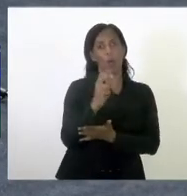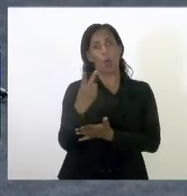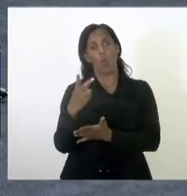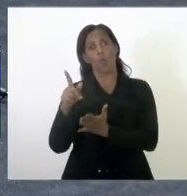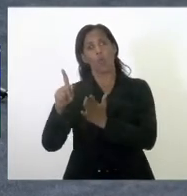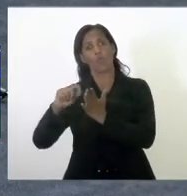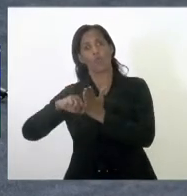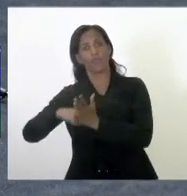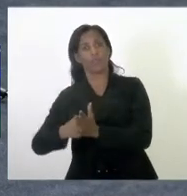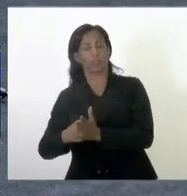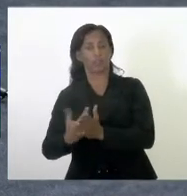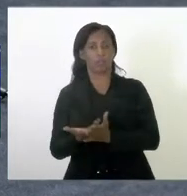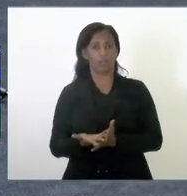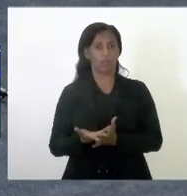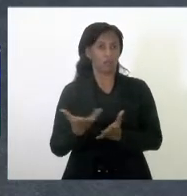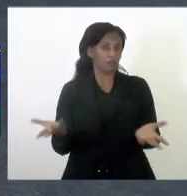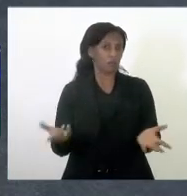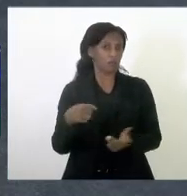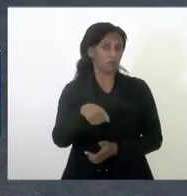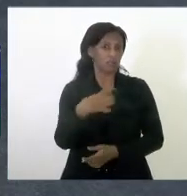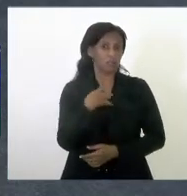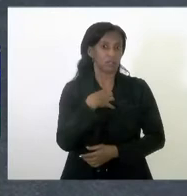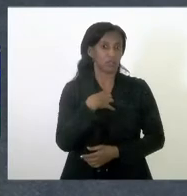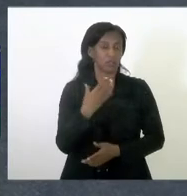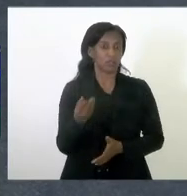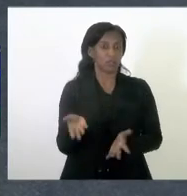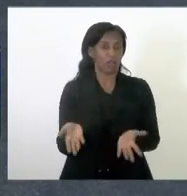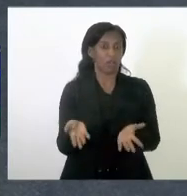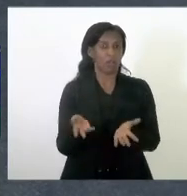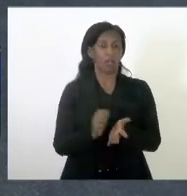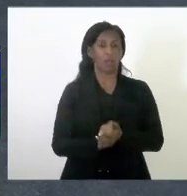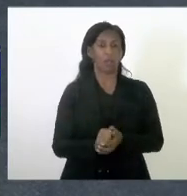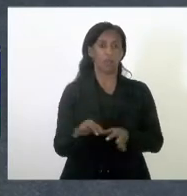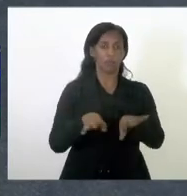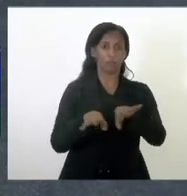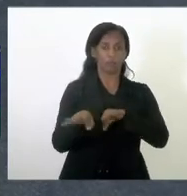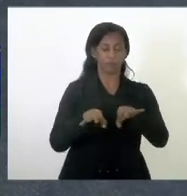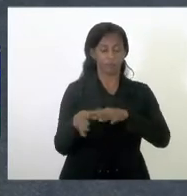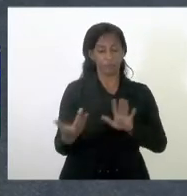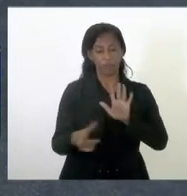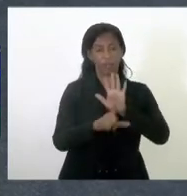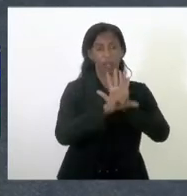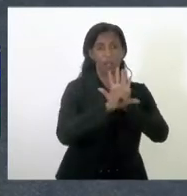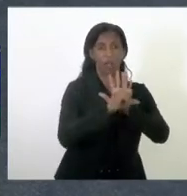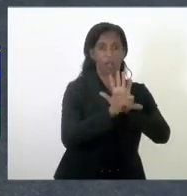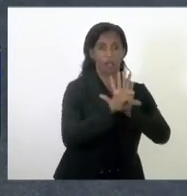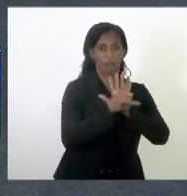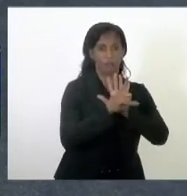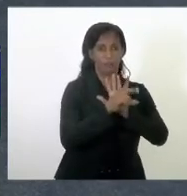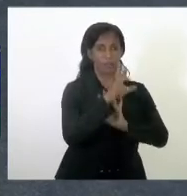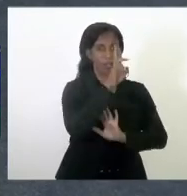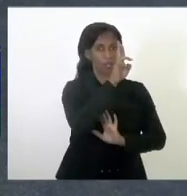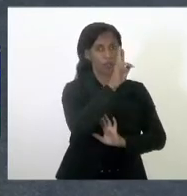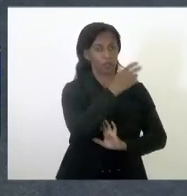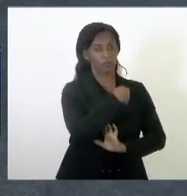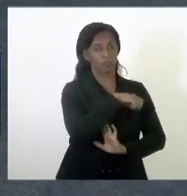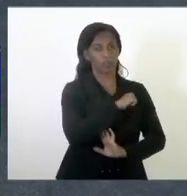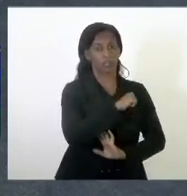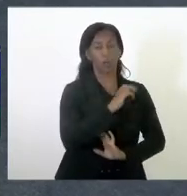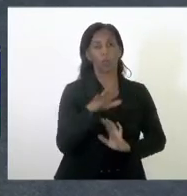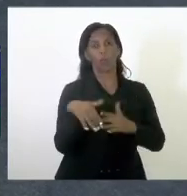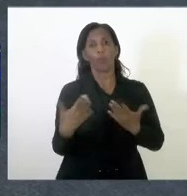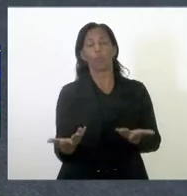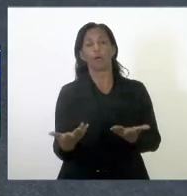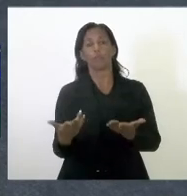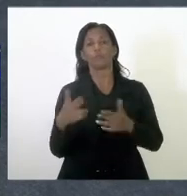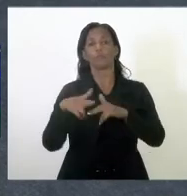muito importante. Então, nesse sentido, isso falta no projeto, André. Tanto por causa da lei de responsabilidade fiscal, quanto por causa